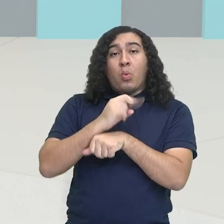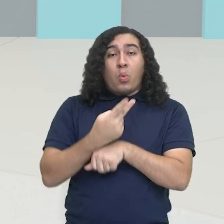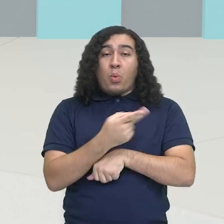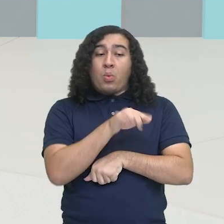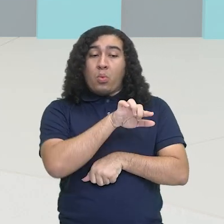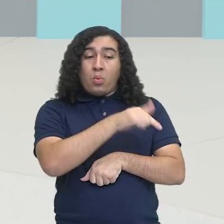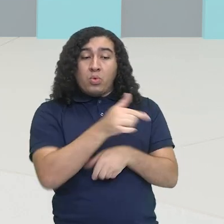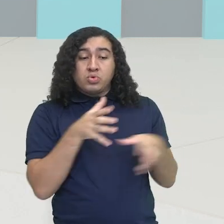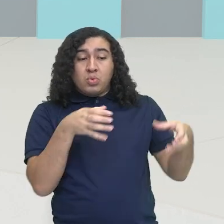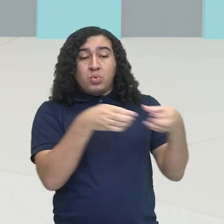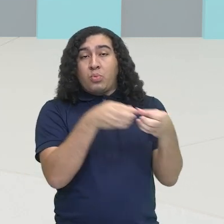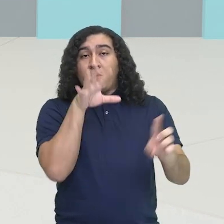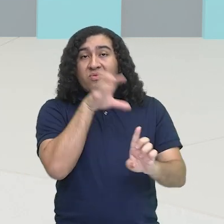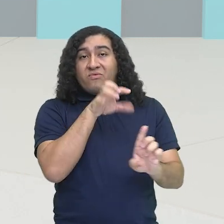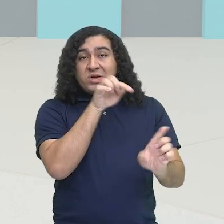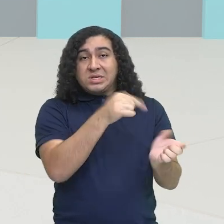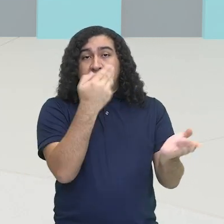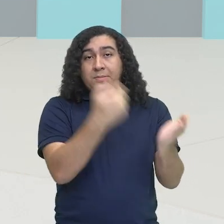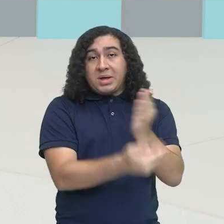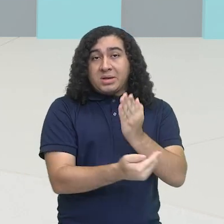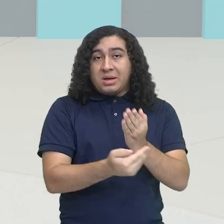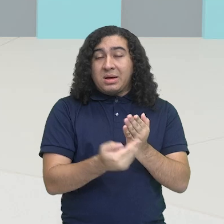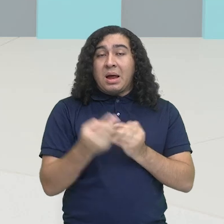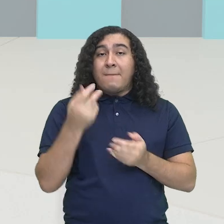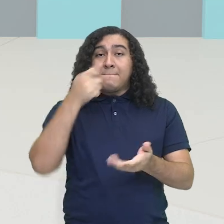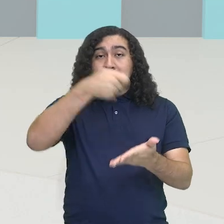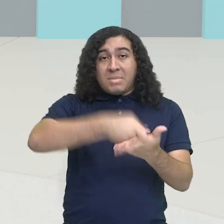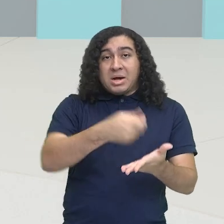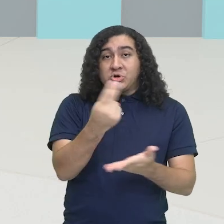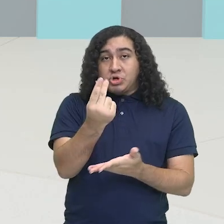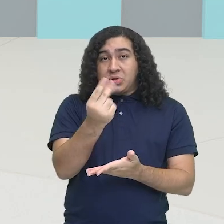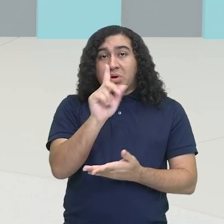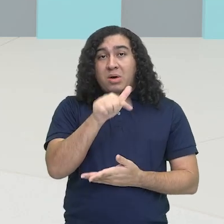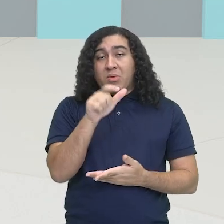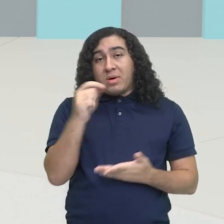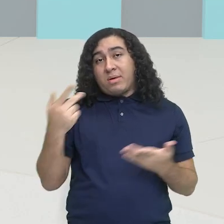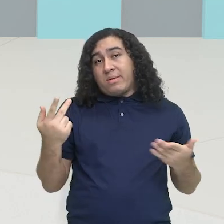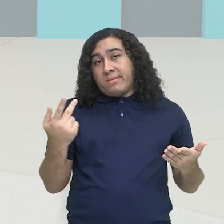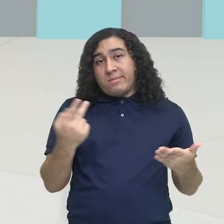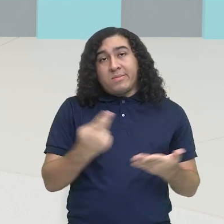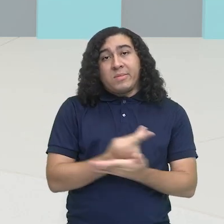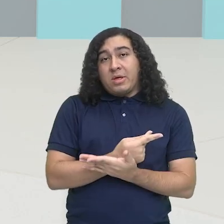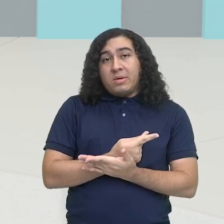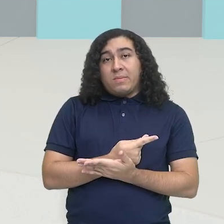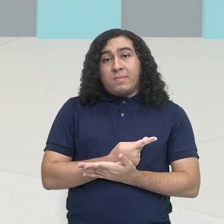de um atleta. E isso é uma coisa completamente